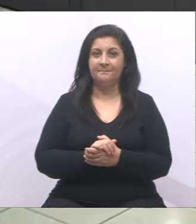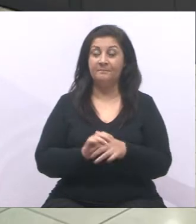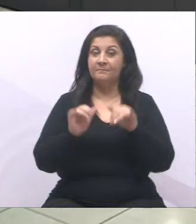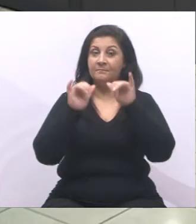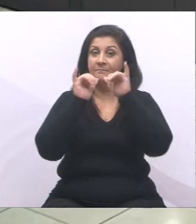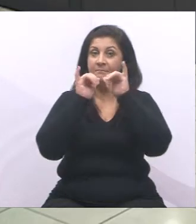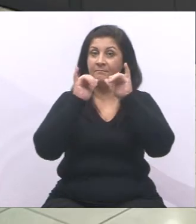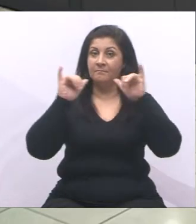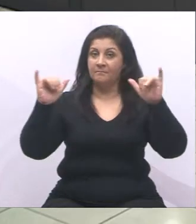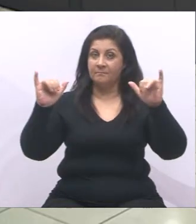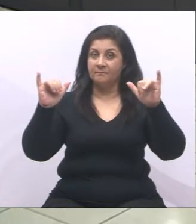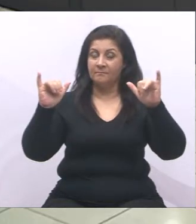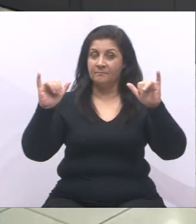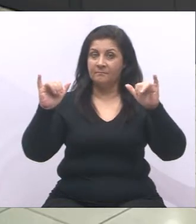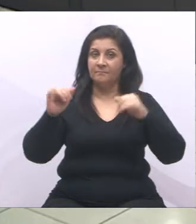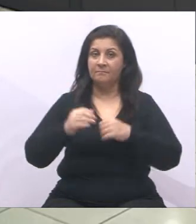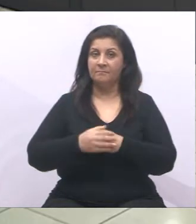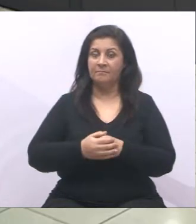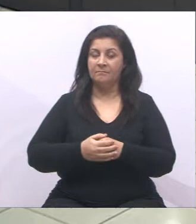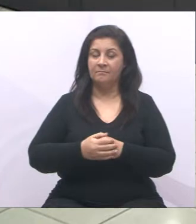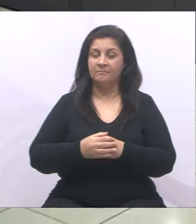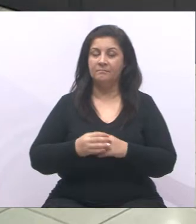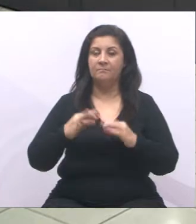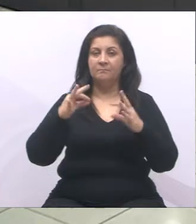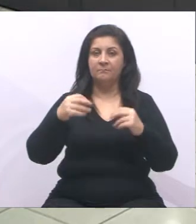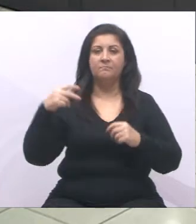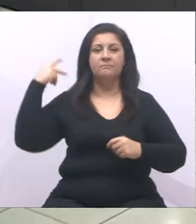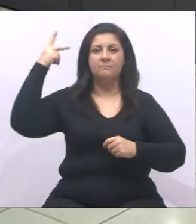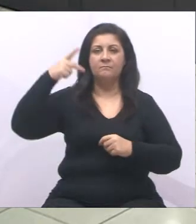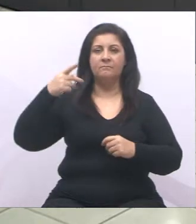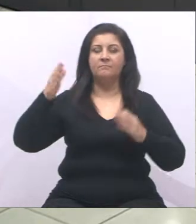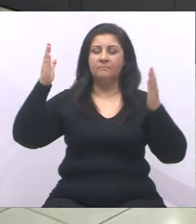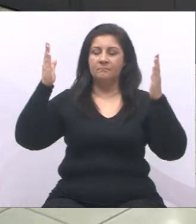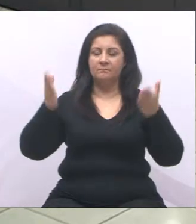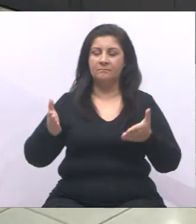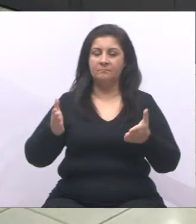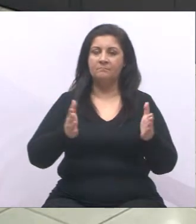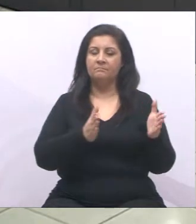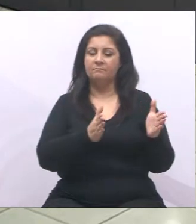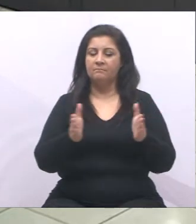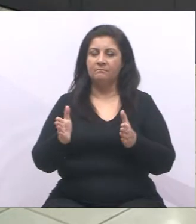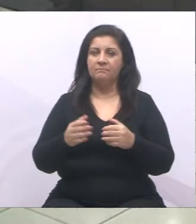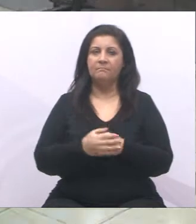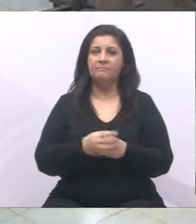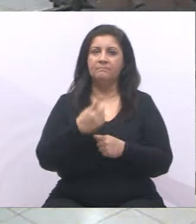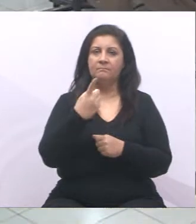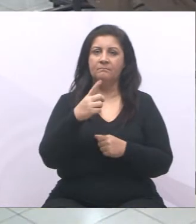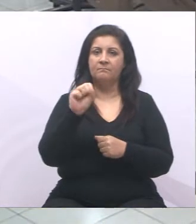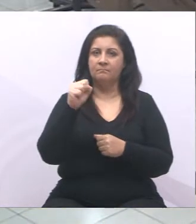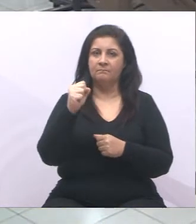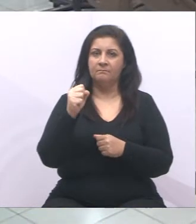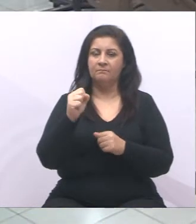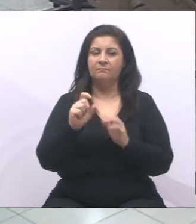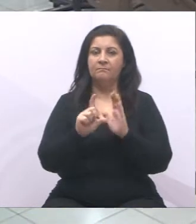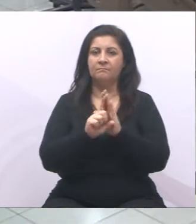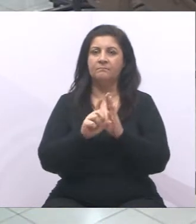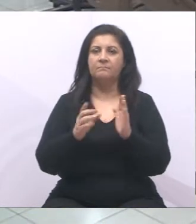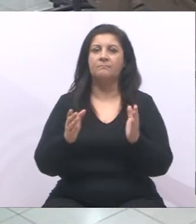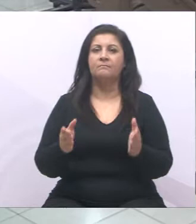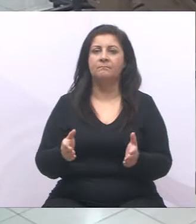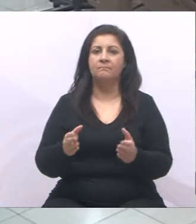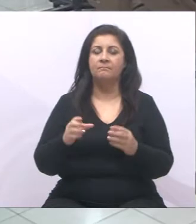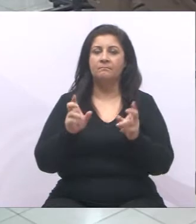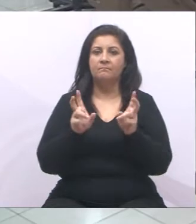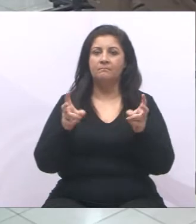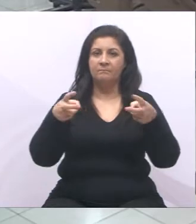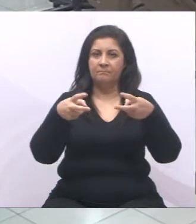Declaro oficialmente empossado aos vereadores da 18ª legislatura da